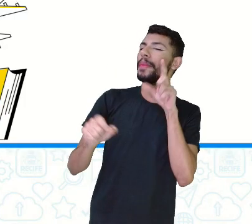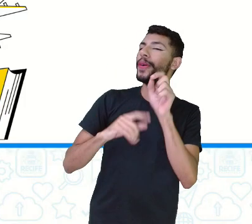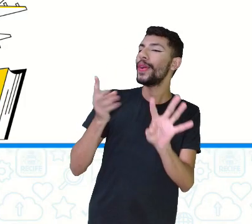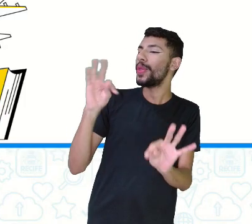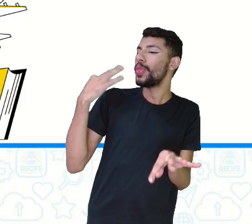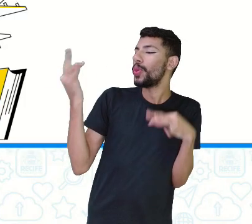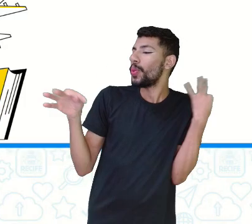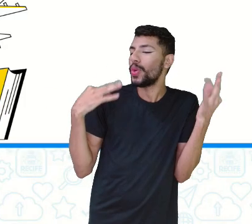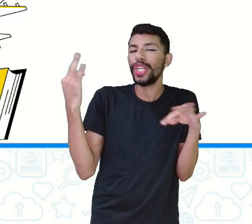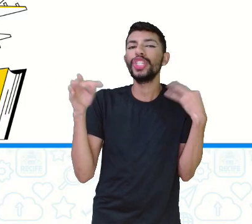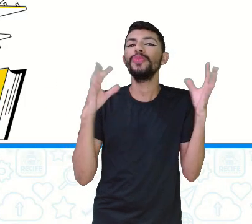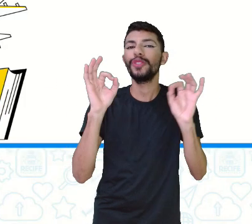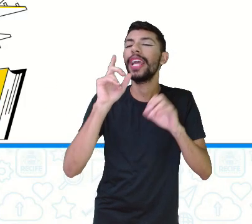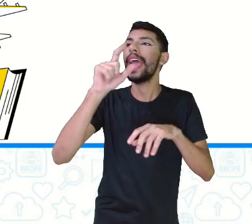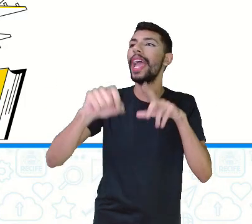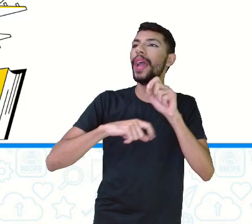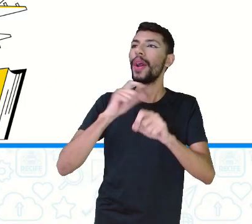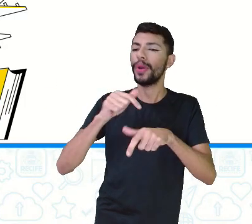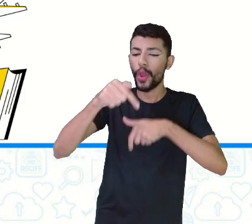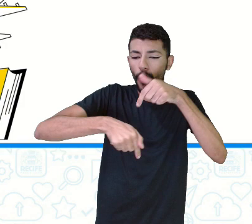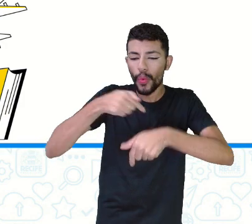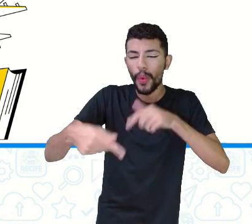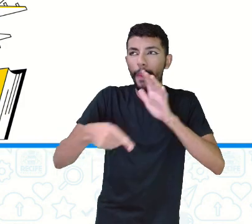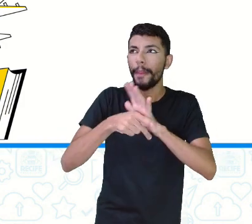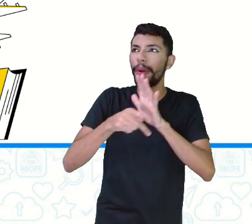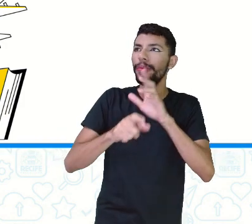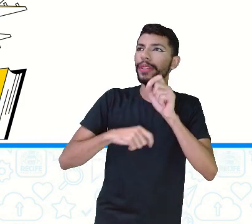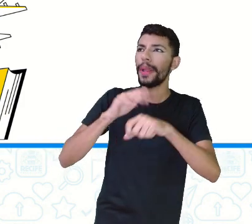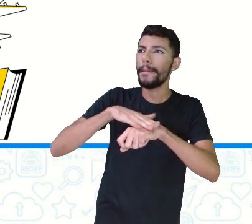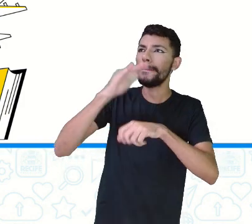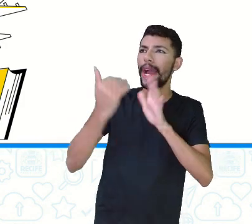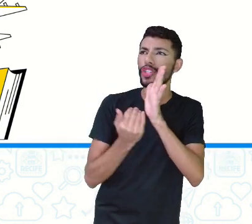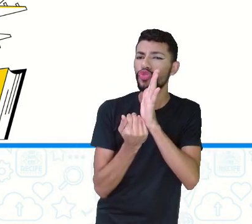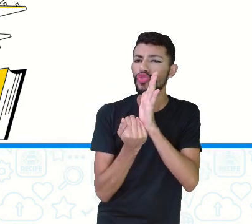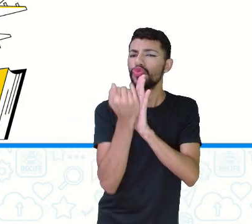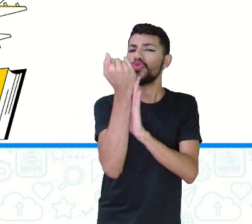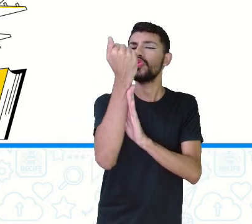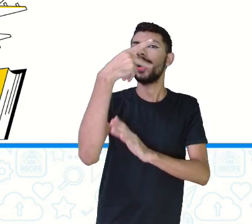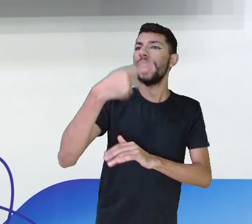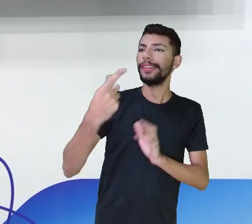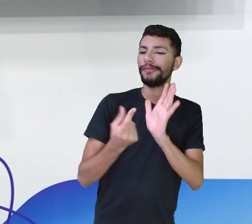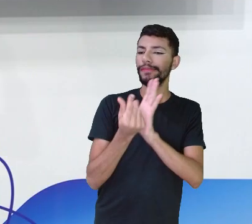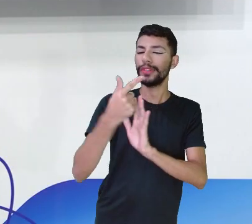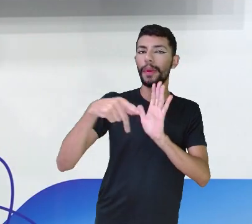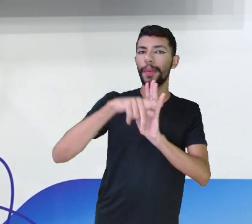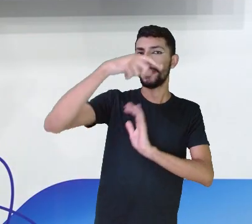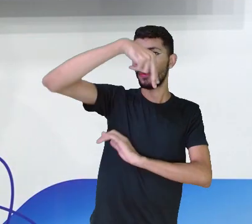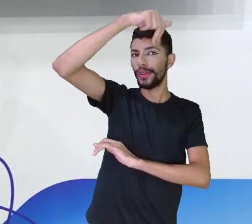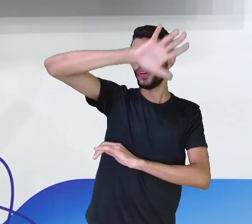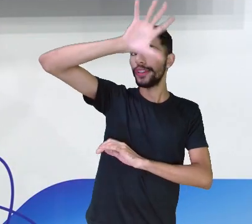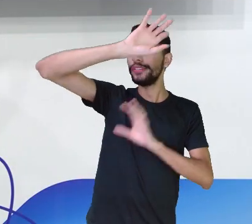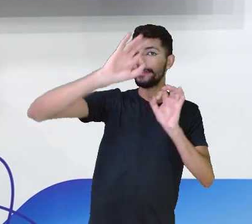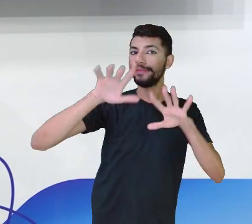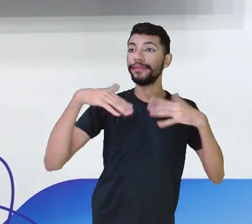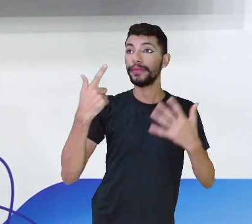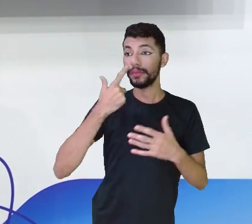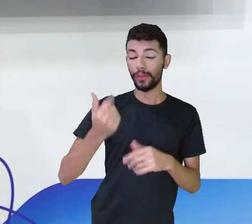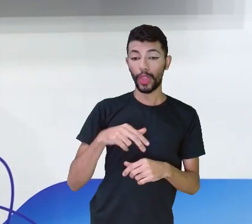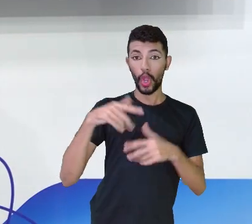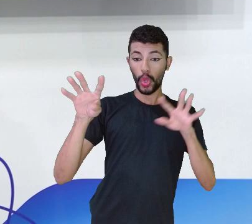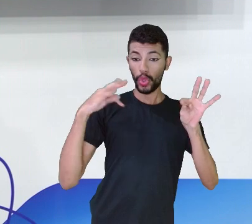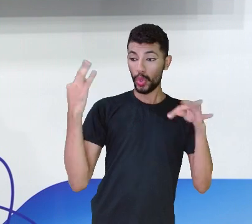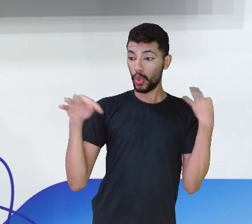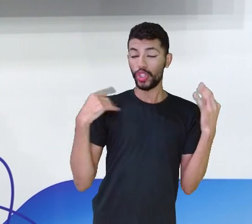né? É uma das atividades mais preponderantes na economia nordestina. O turismo